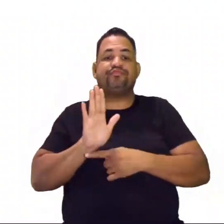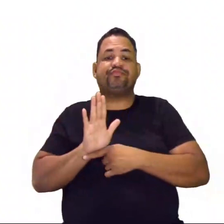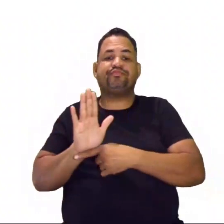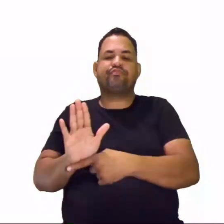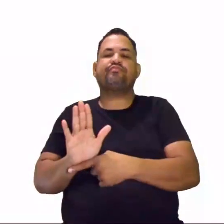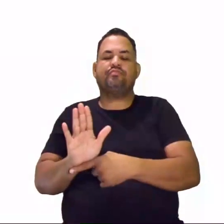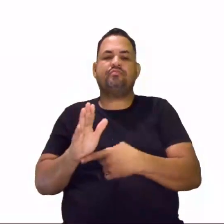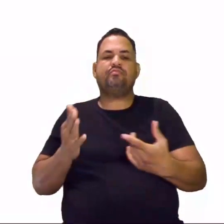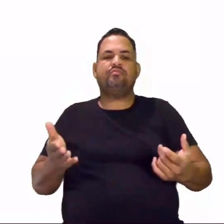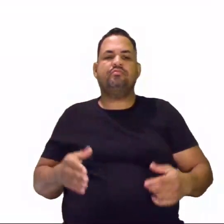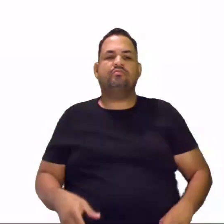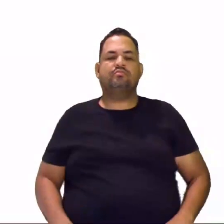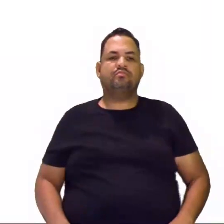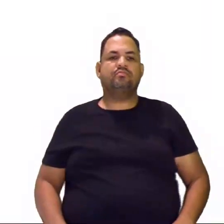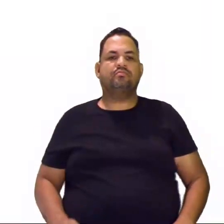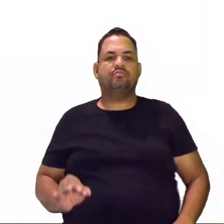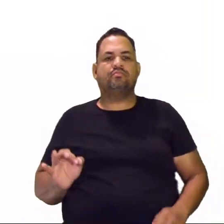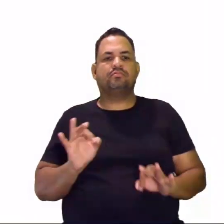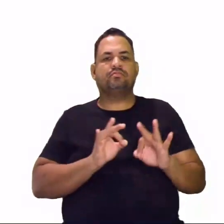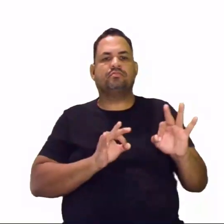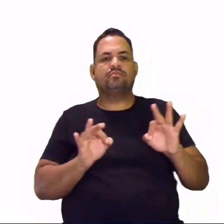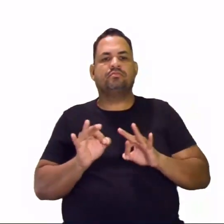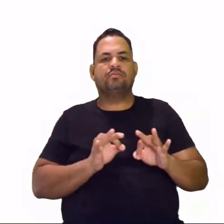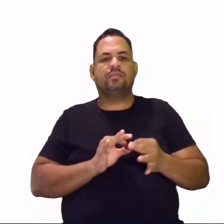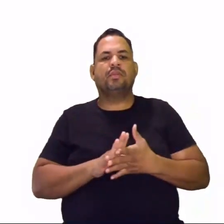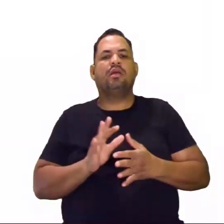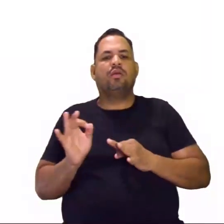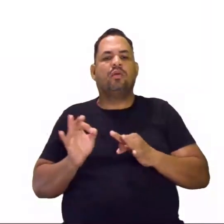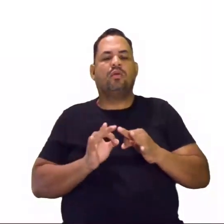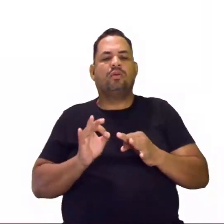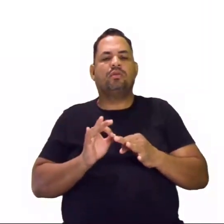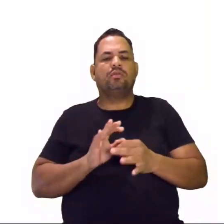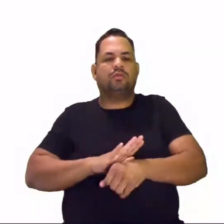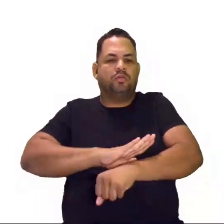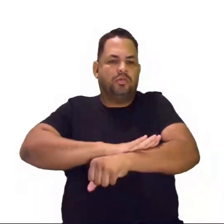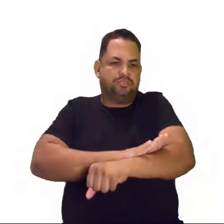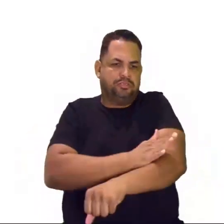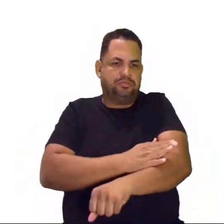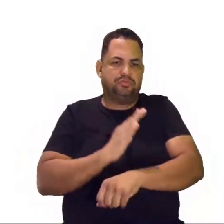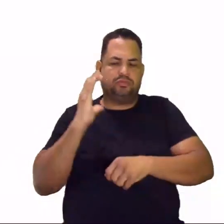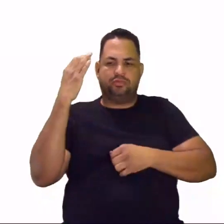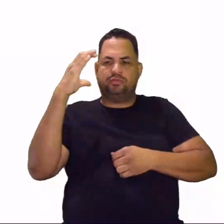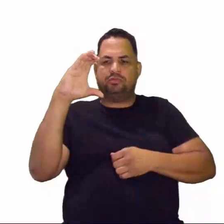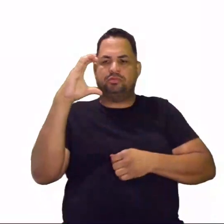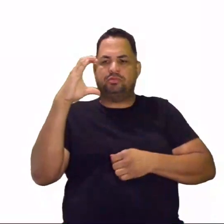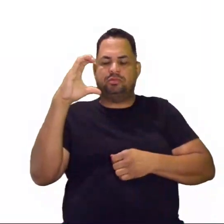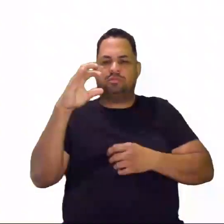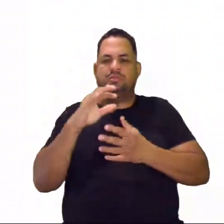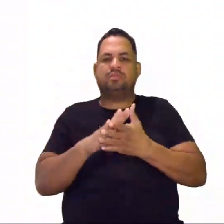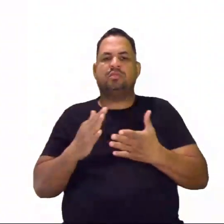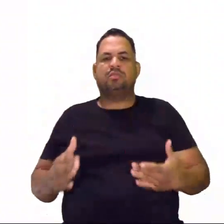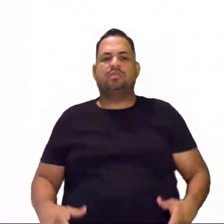serviram aí para criar um racismo científico, né? E